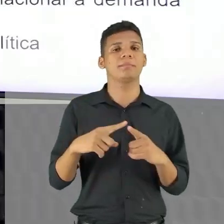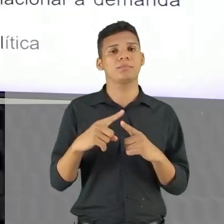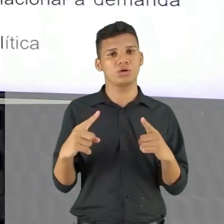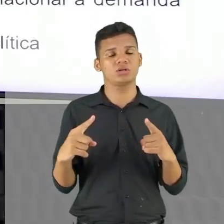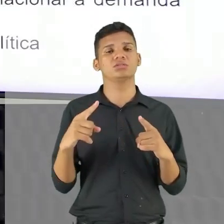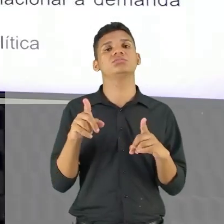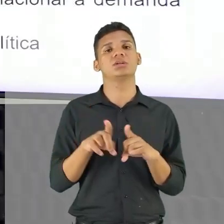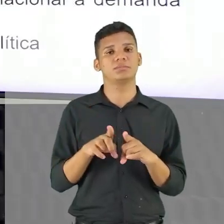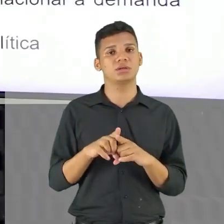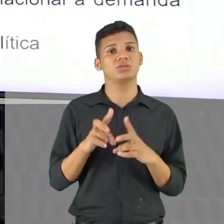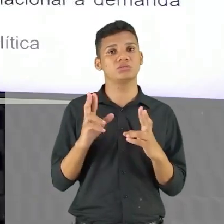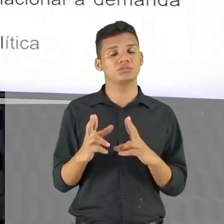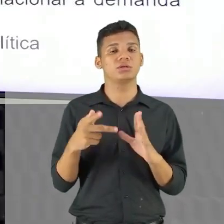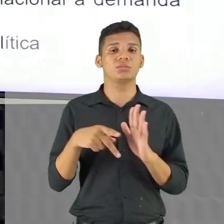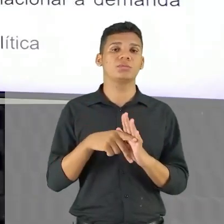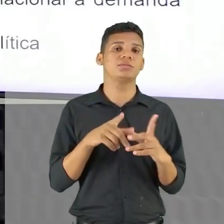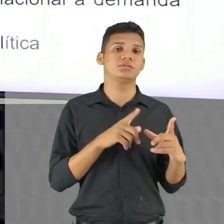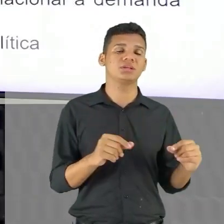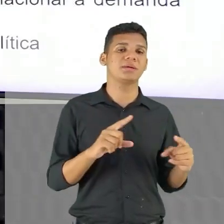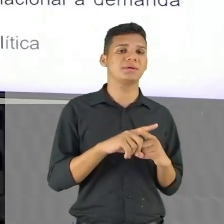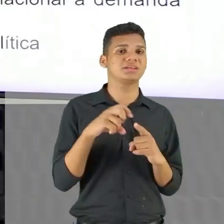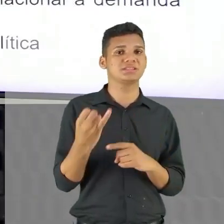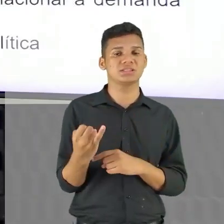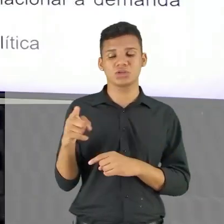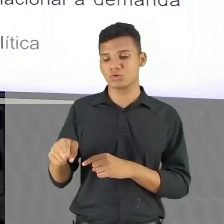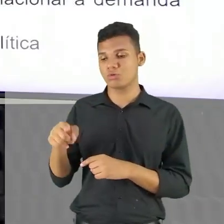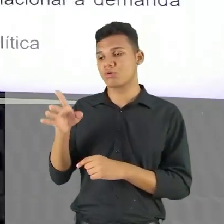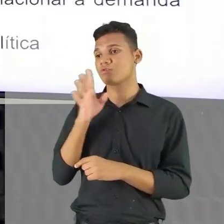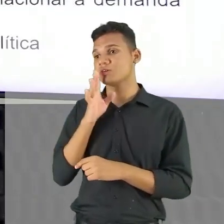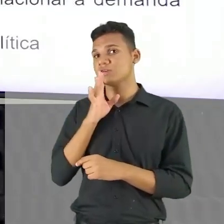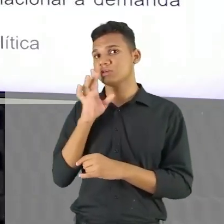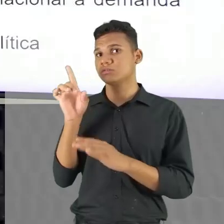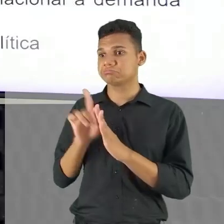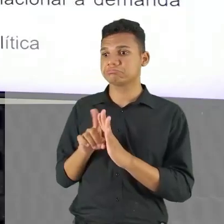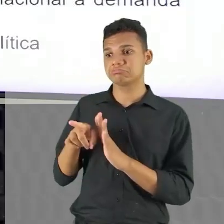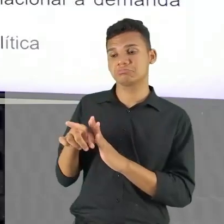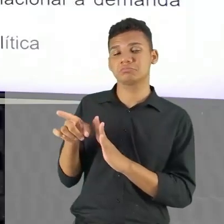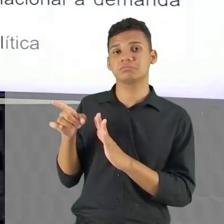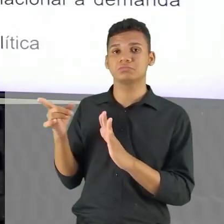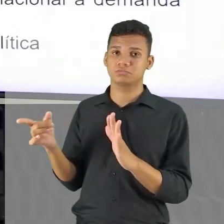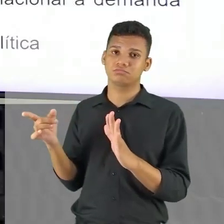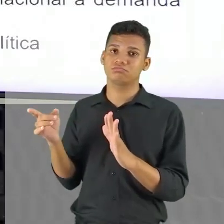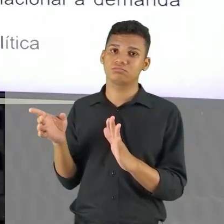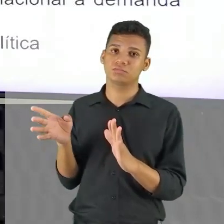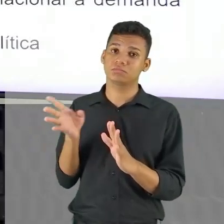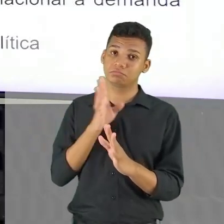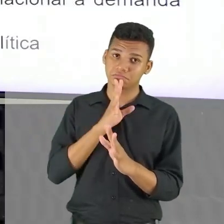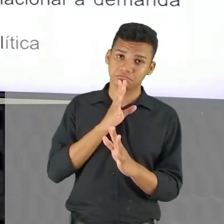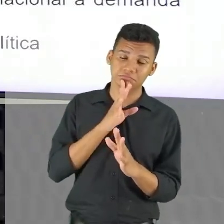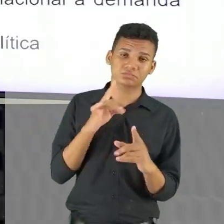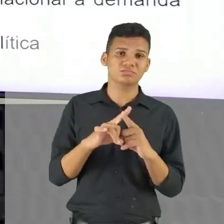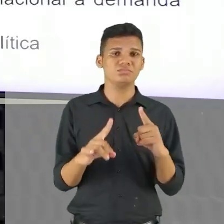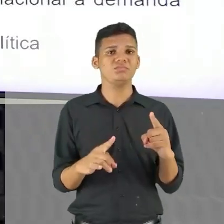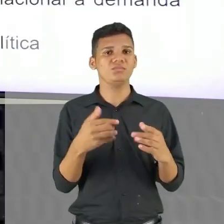de Israel. Se o território da Palestina for reconhecido como deve, qualquer incursão de